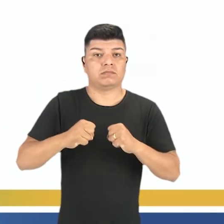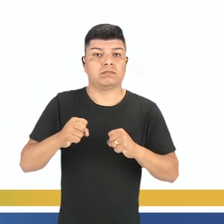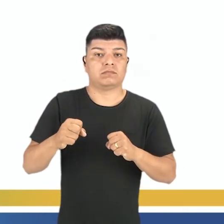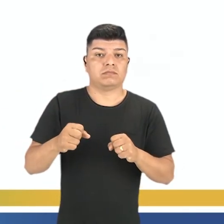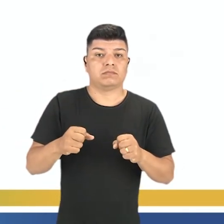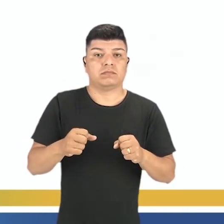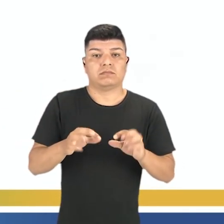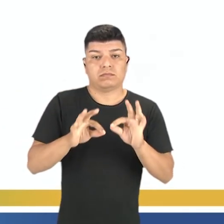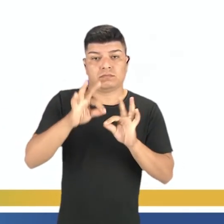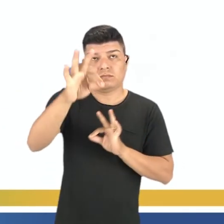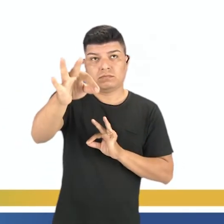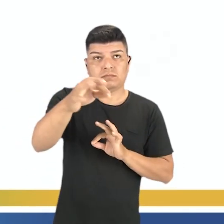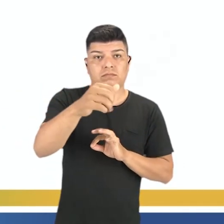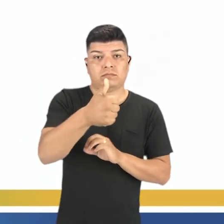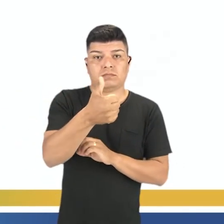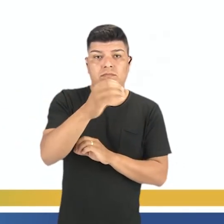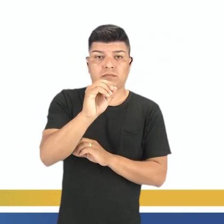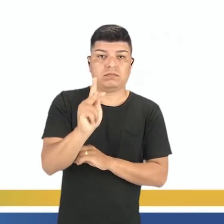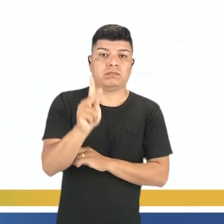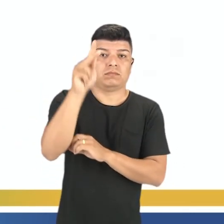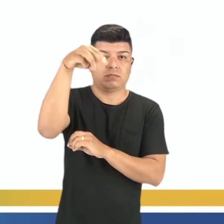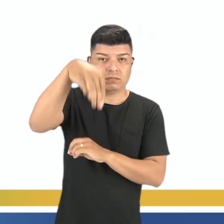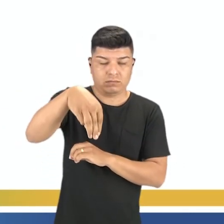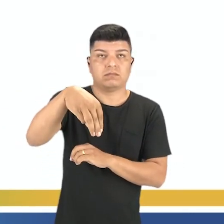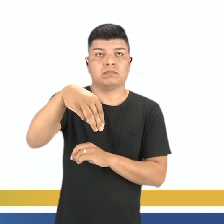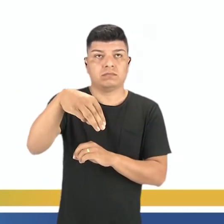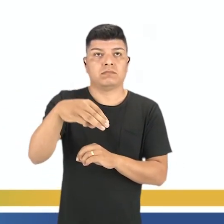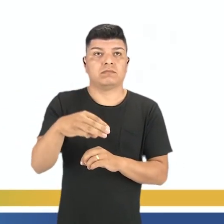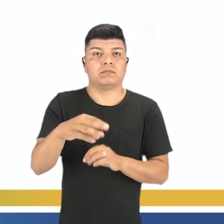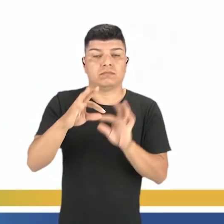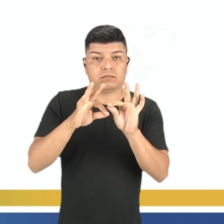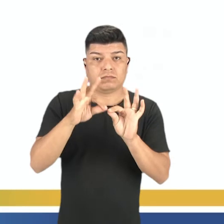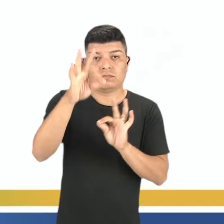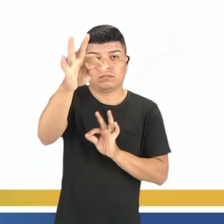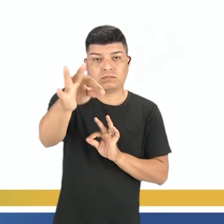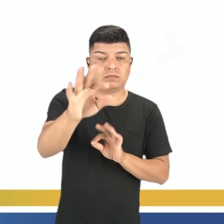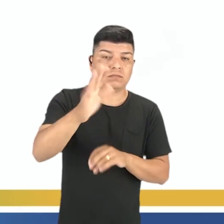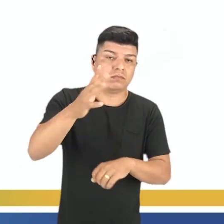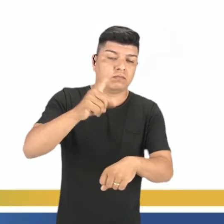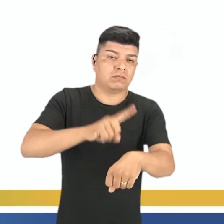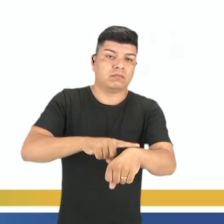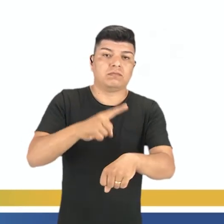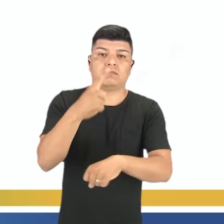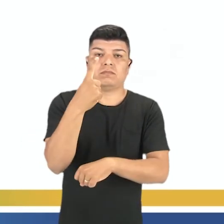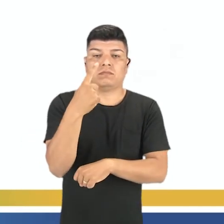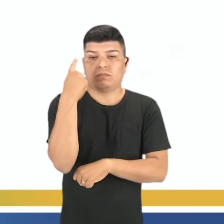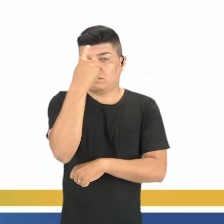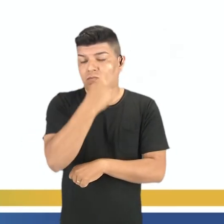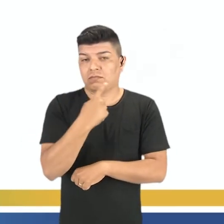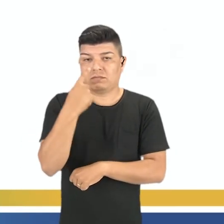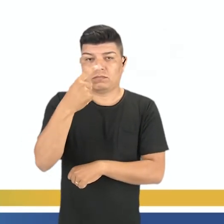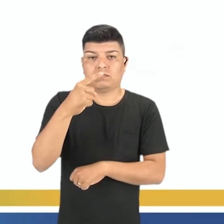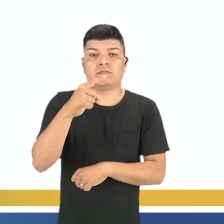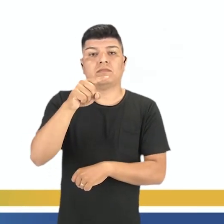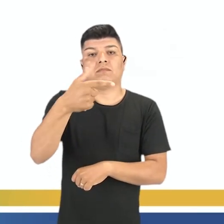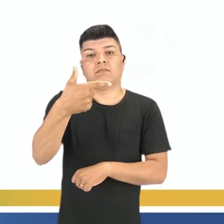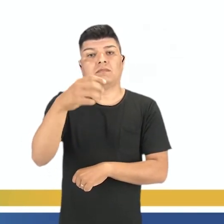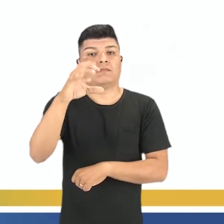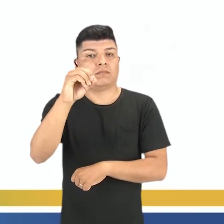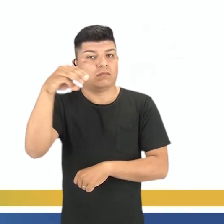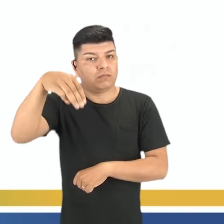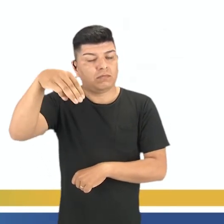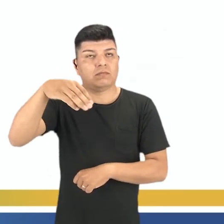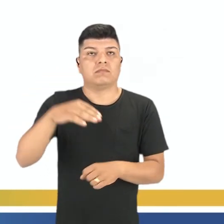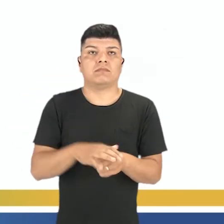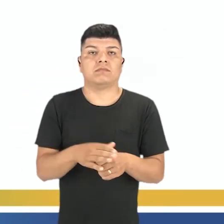km. Percorreu o percurso com um tempo de 1 hora e 20 minutos. Ao analisar sua performance, chegou